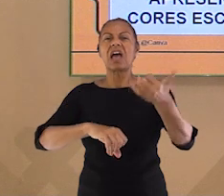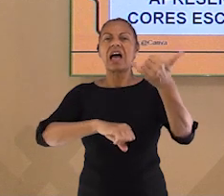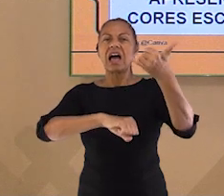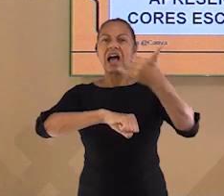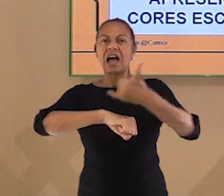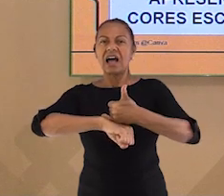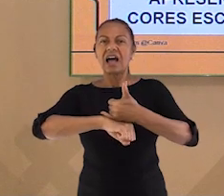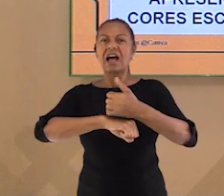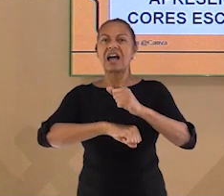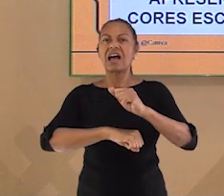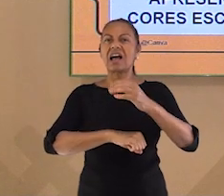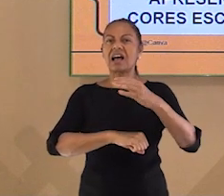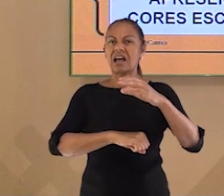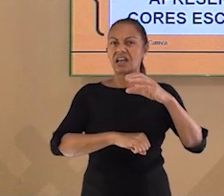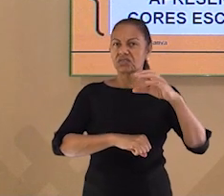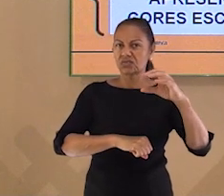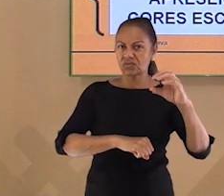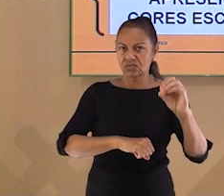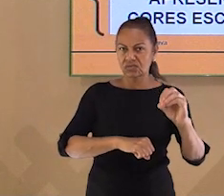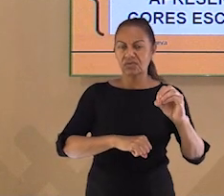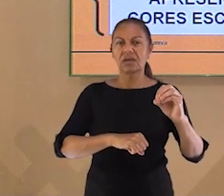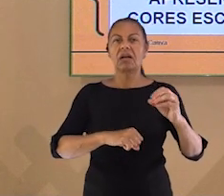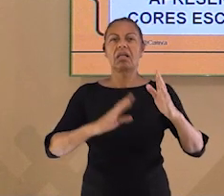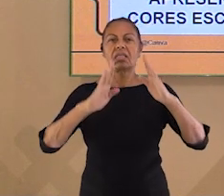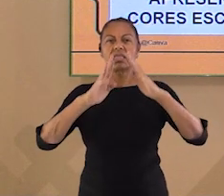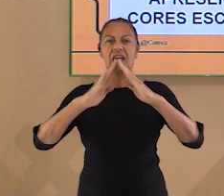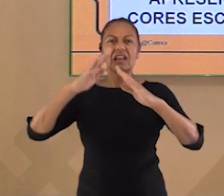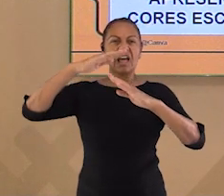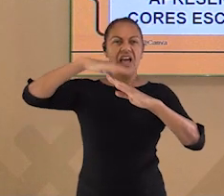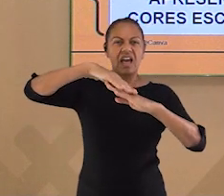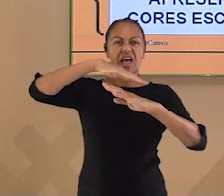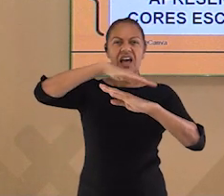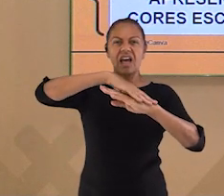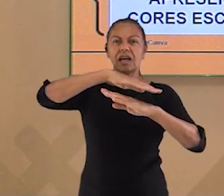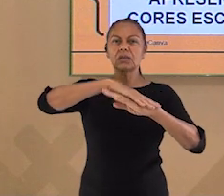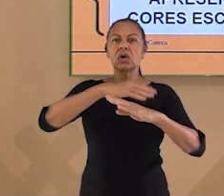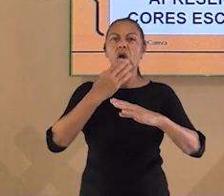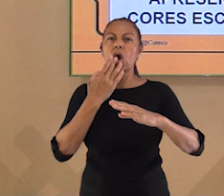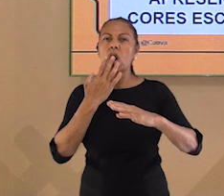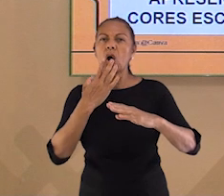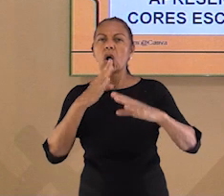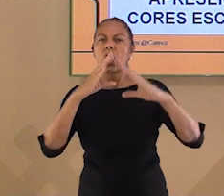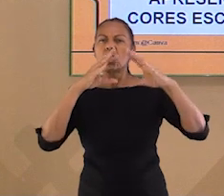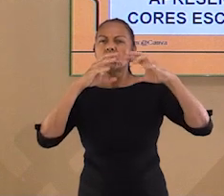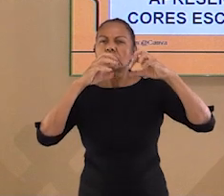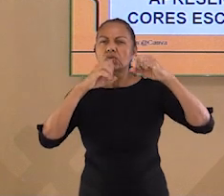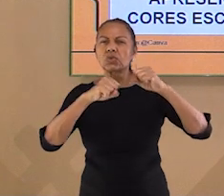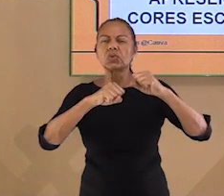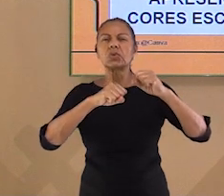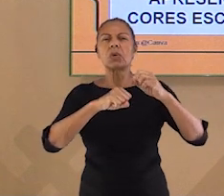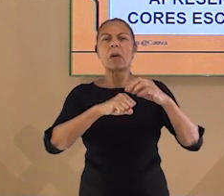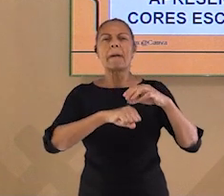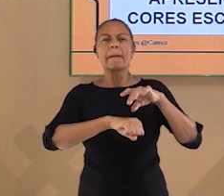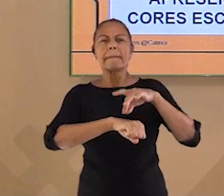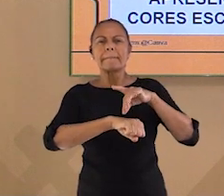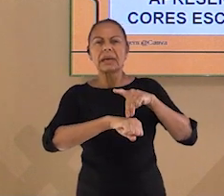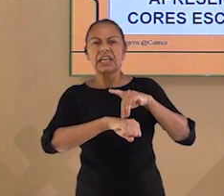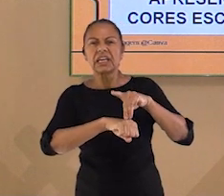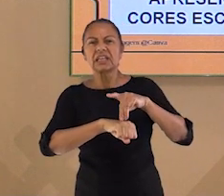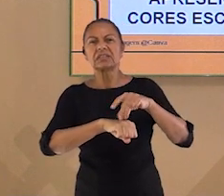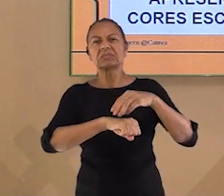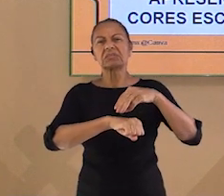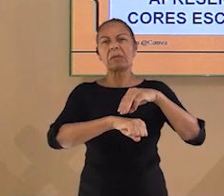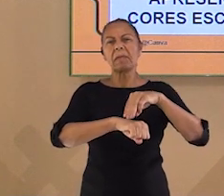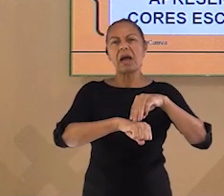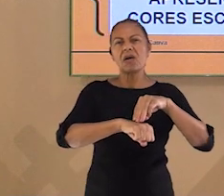asfalto, tijolo, vidro, aço, telhados escuros, enfim. Todos esses materiais costumam